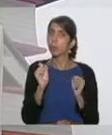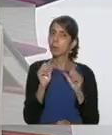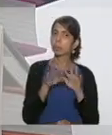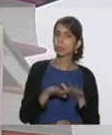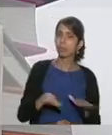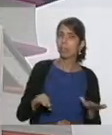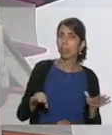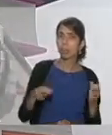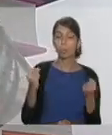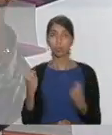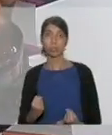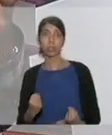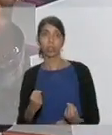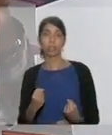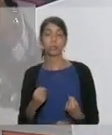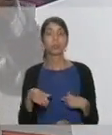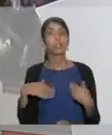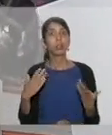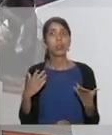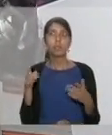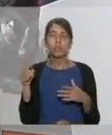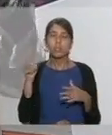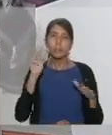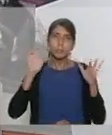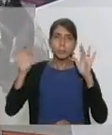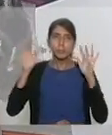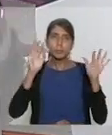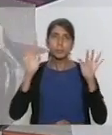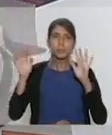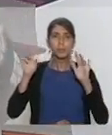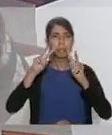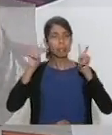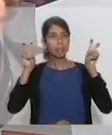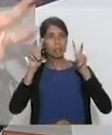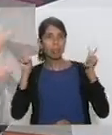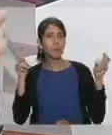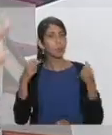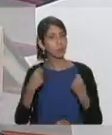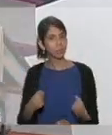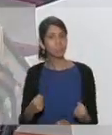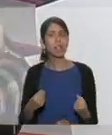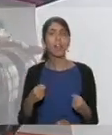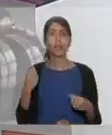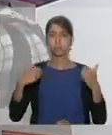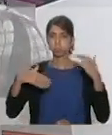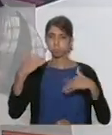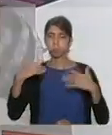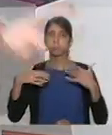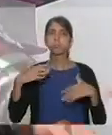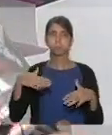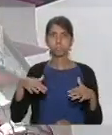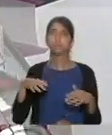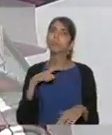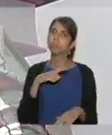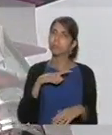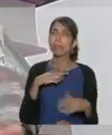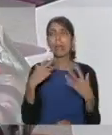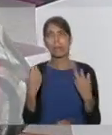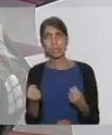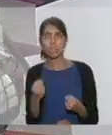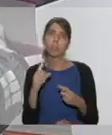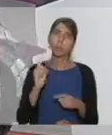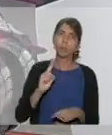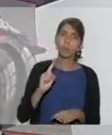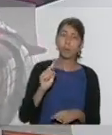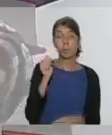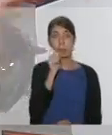calmo, eu posso morrer light, eu posso morrer mais pesado. Então, quer dizer, você começa a abordar temas pesados, aborda a aceitação,